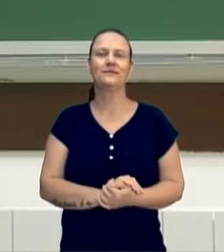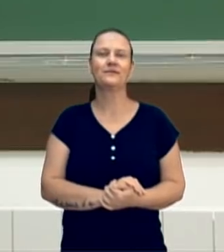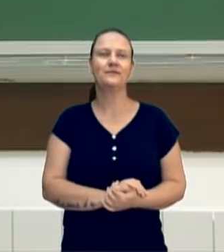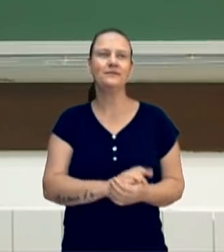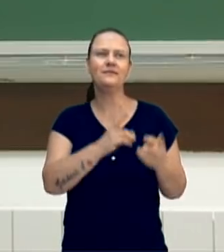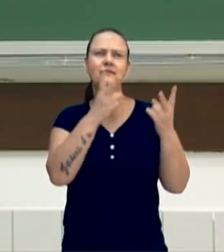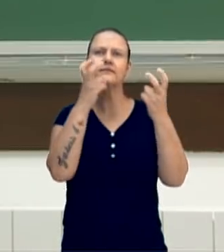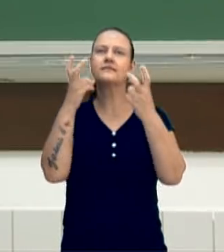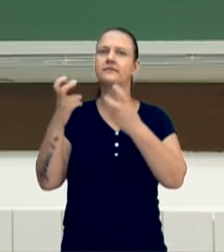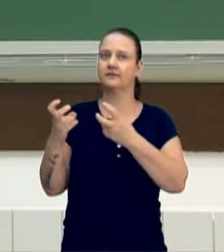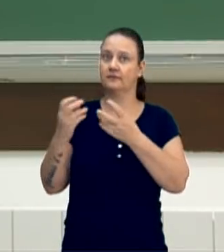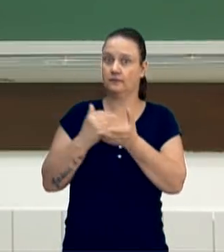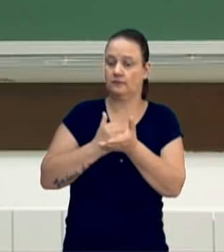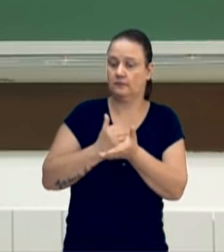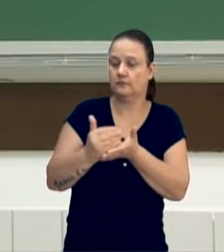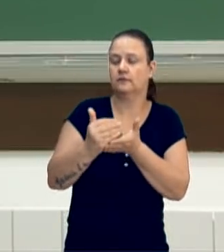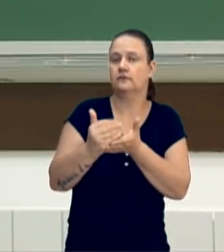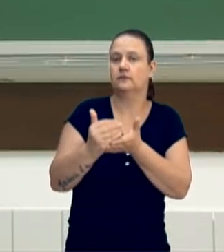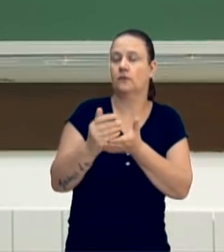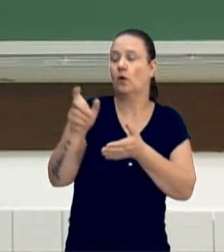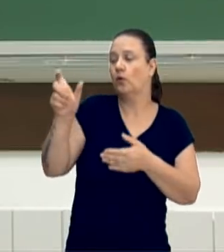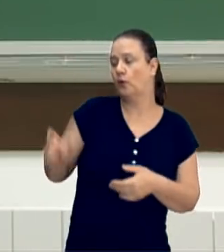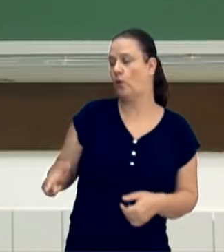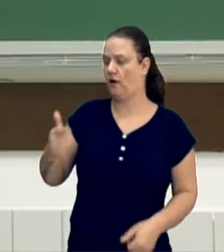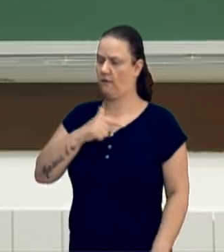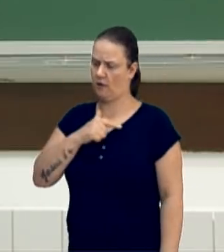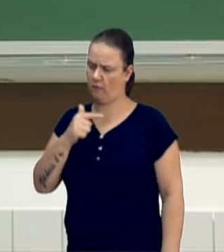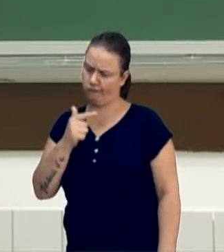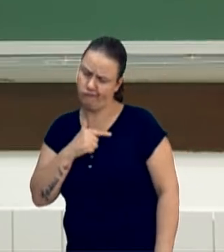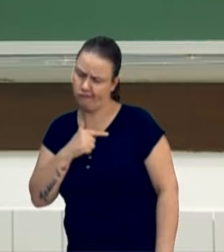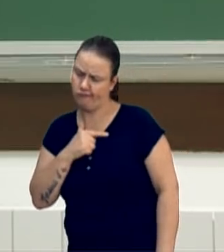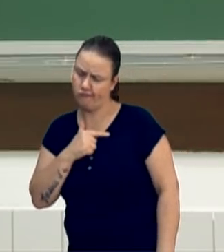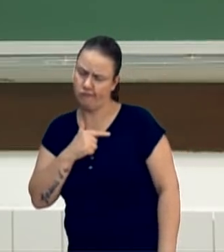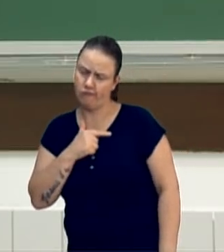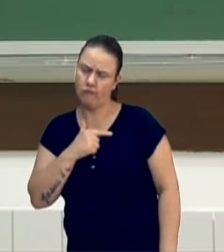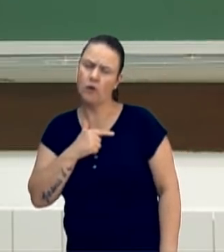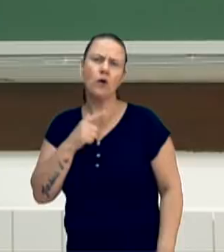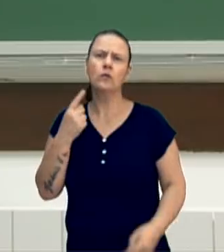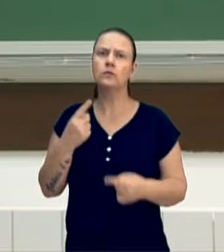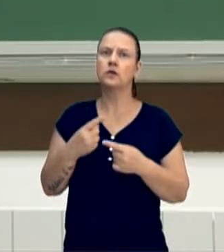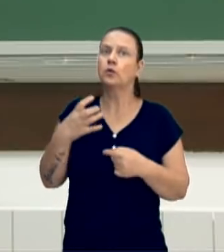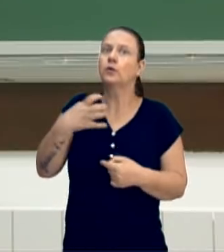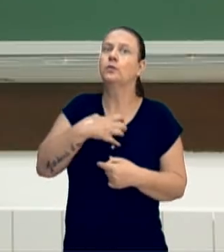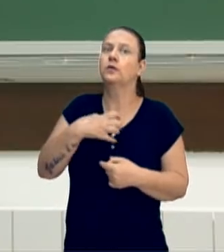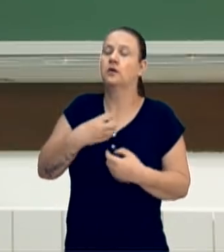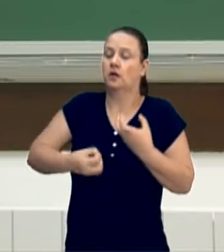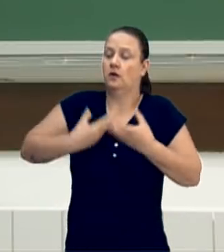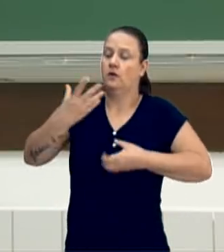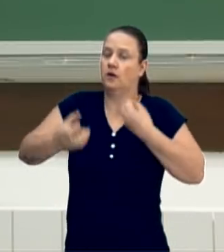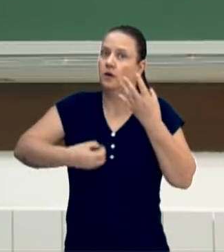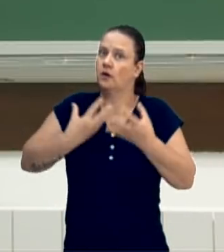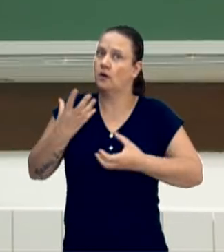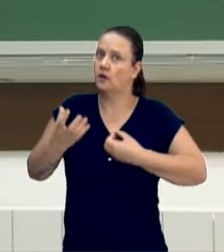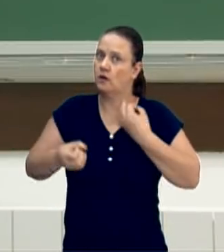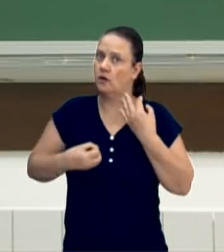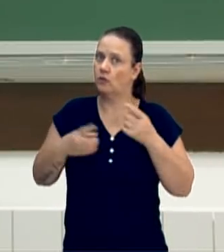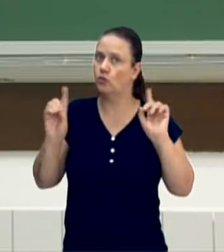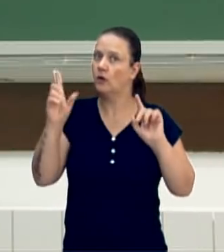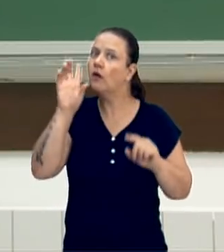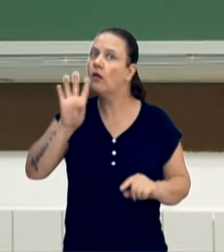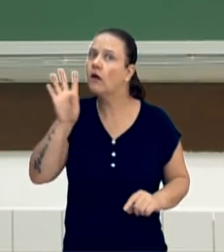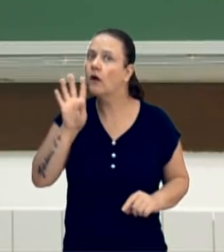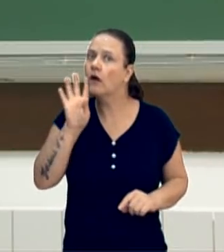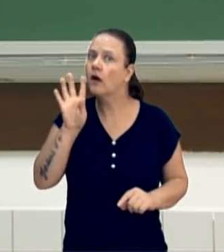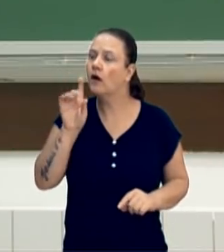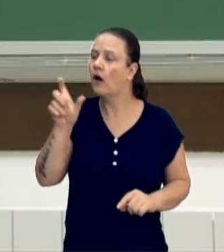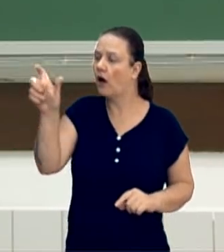Olha aqui, ele começa dizendo um é feioso, mas essa forma de expressão não é legal,